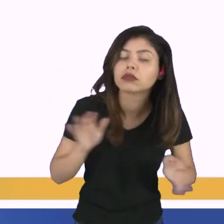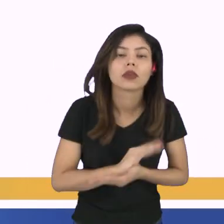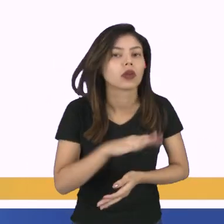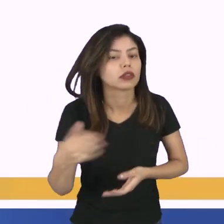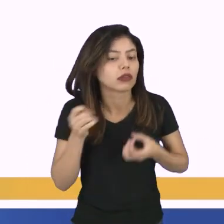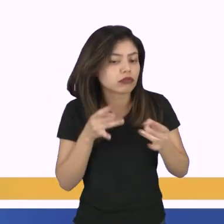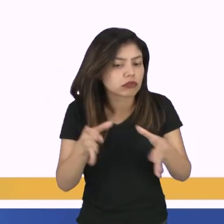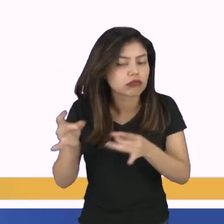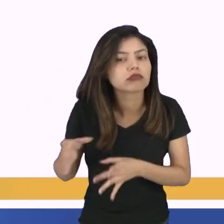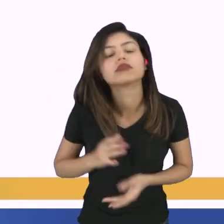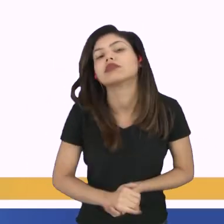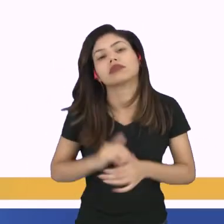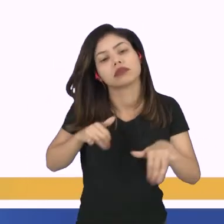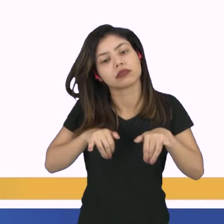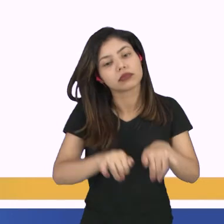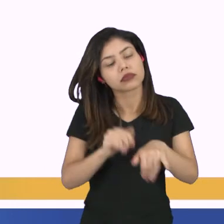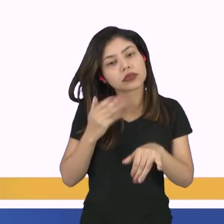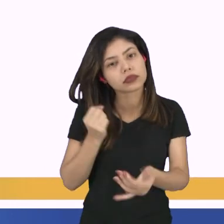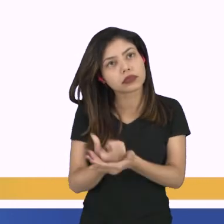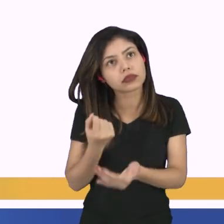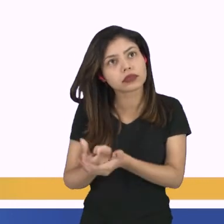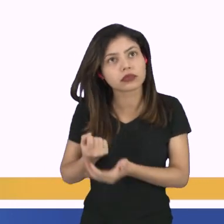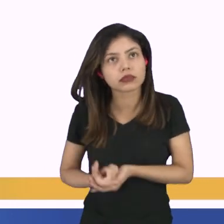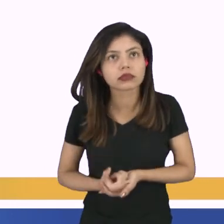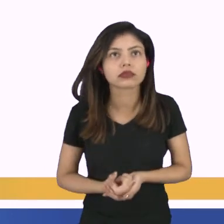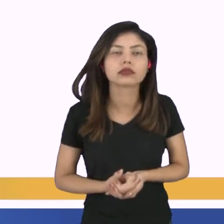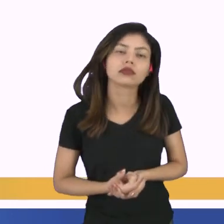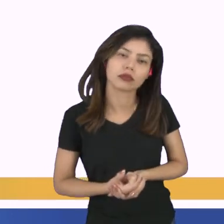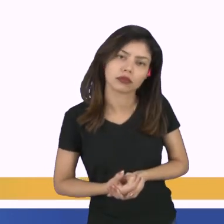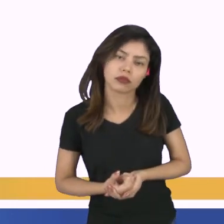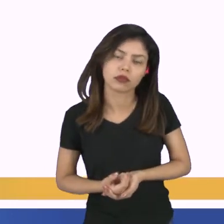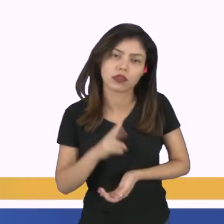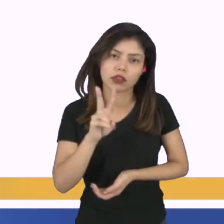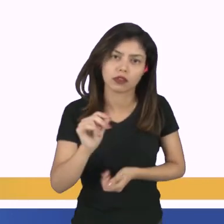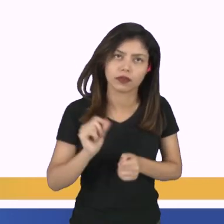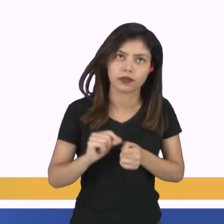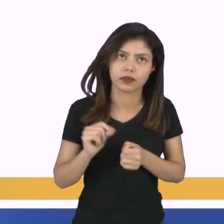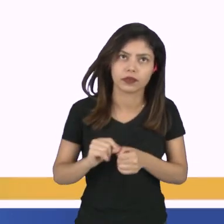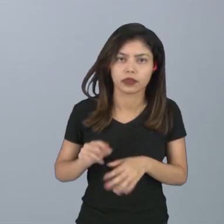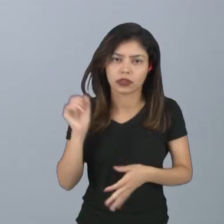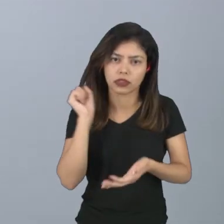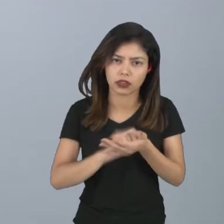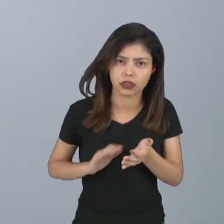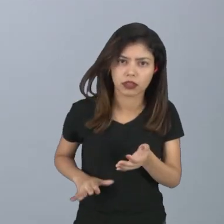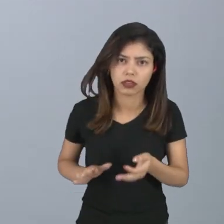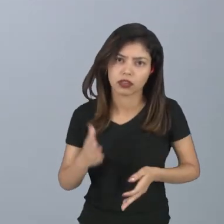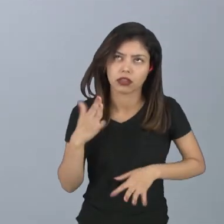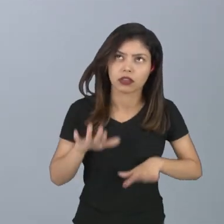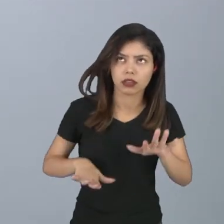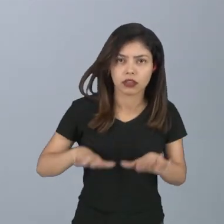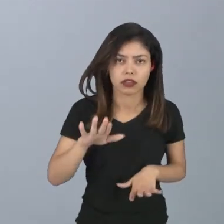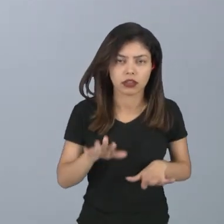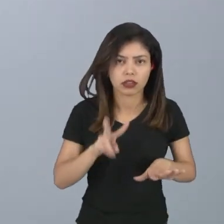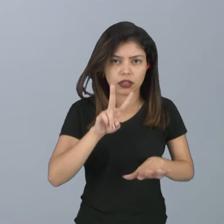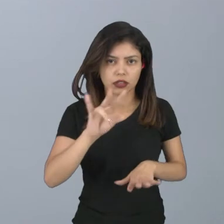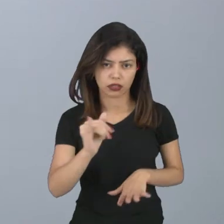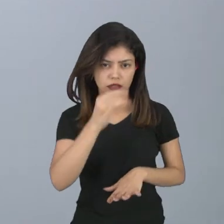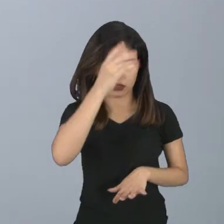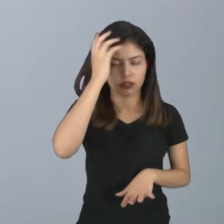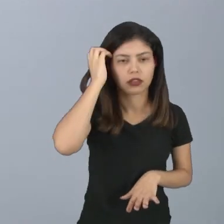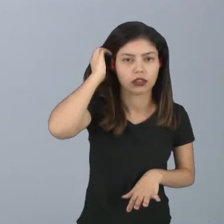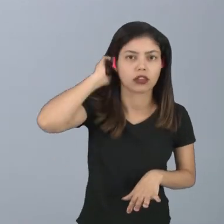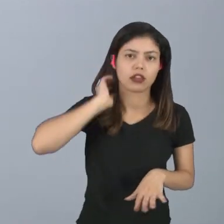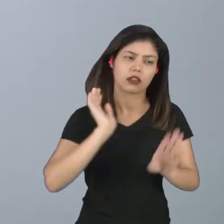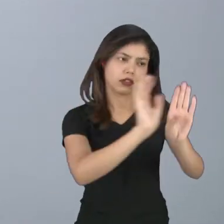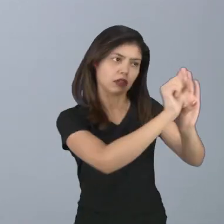vai no supermercado, quando a sua mãe vai no supermercado, vamos fazer aqui uma atividadezinha bem dinâmica, vá na sua despensa, vá lá